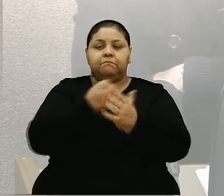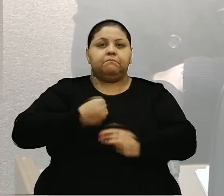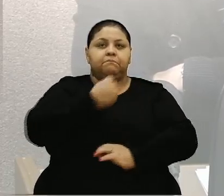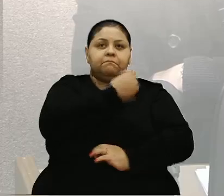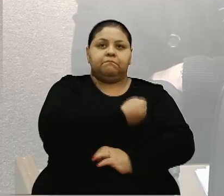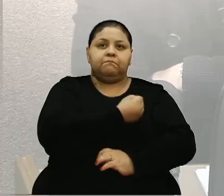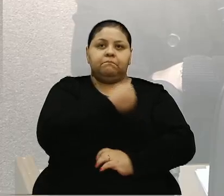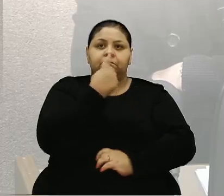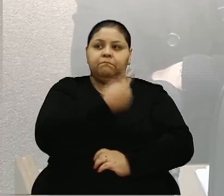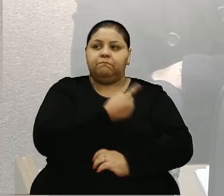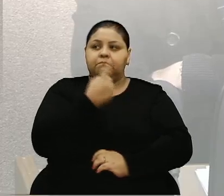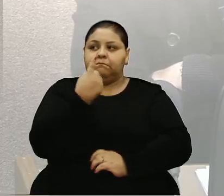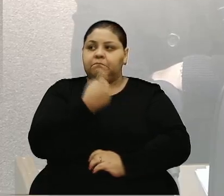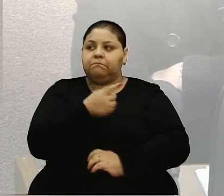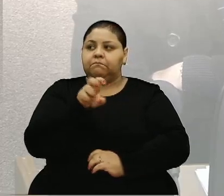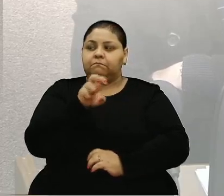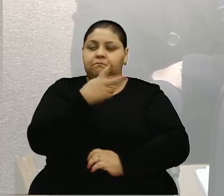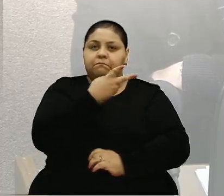processo número